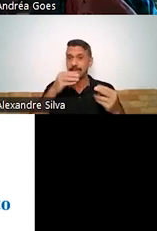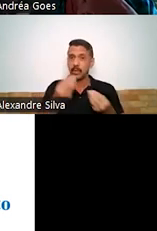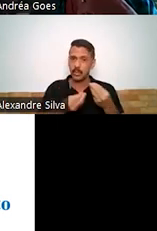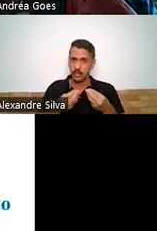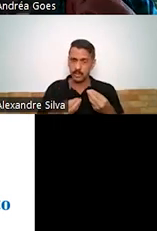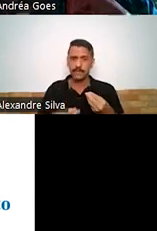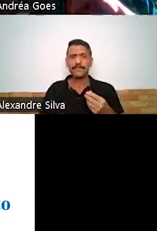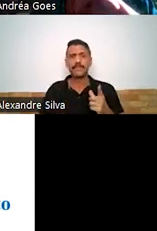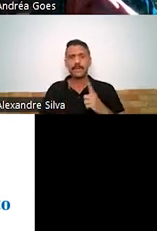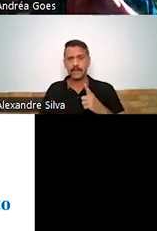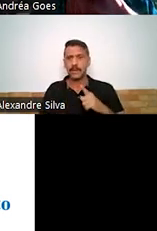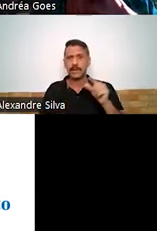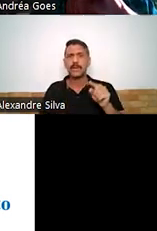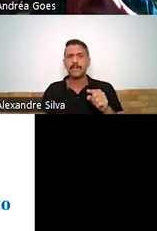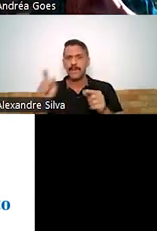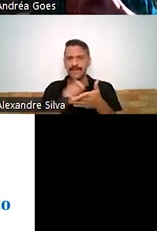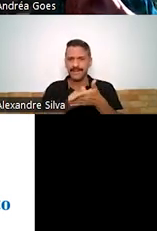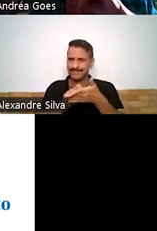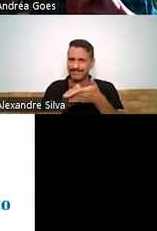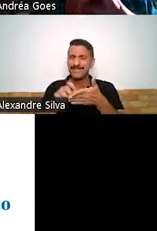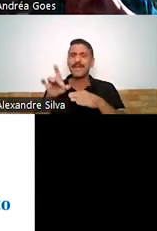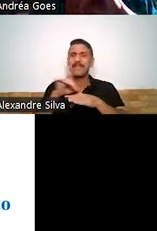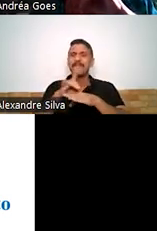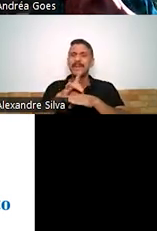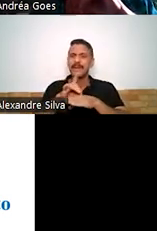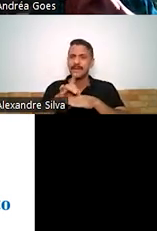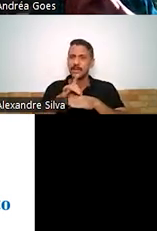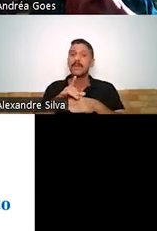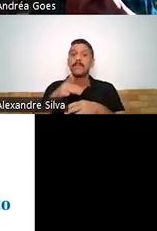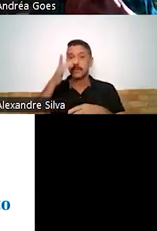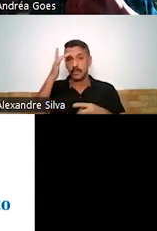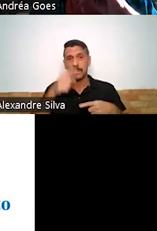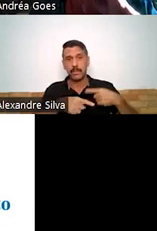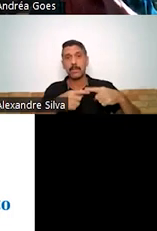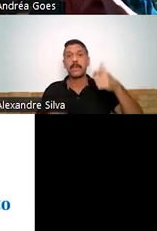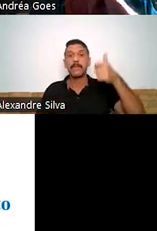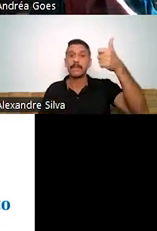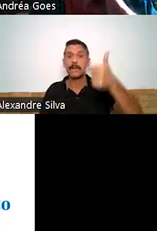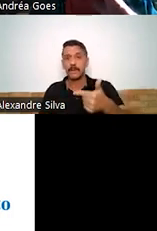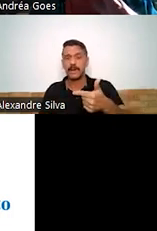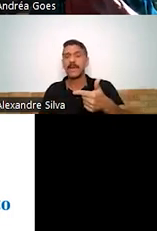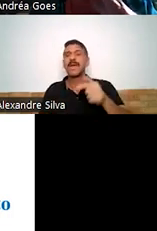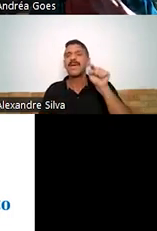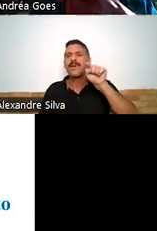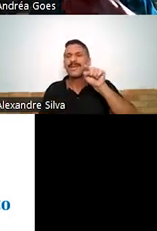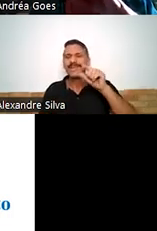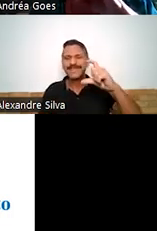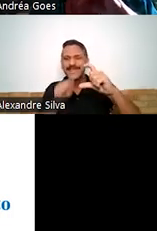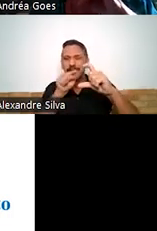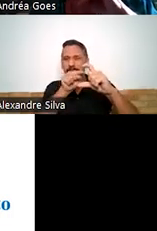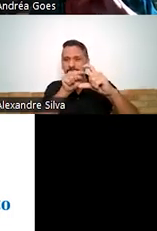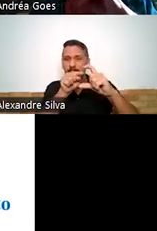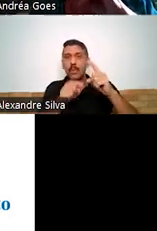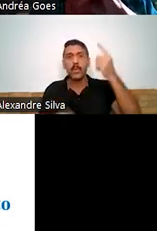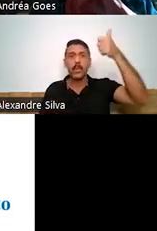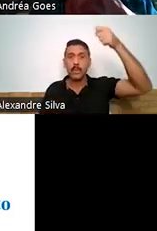bolinha preta, que eles marcam aqui todos os indivíduos portadores, desde a primeira geração até a última geração. Então, o primeiro